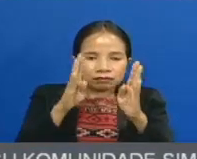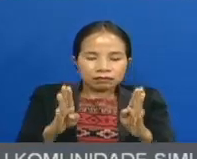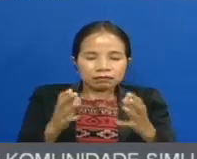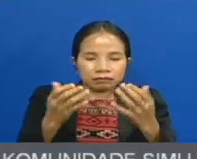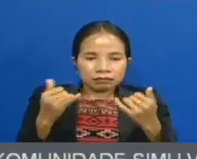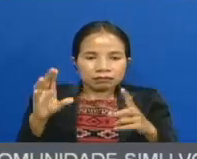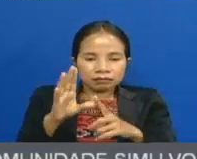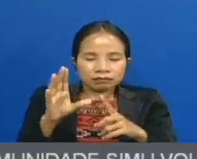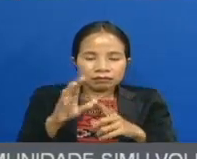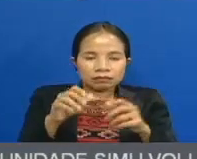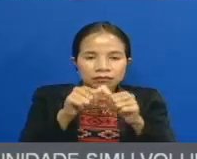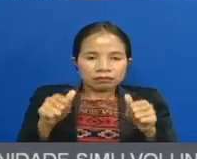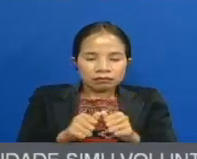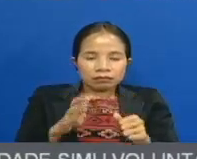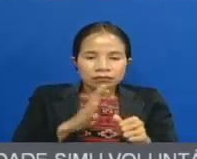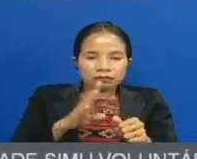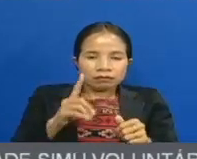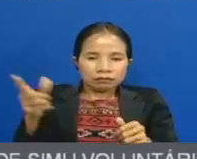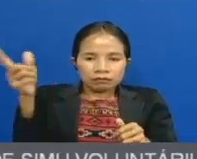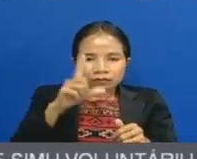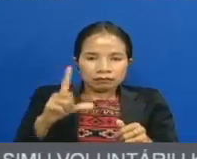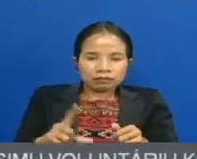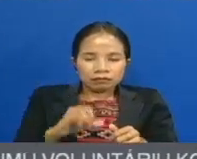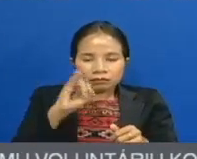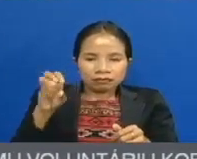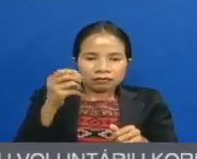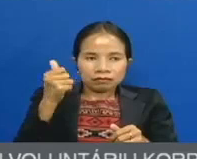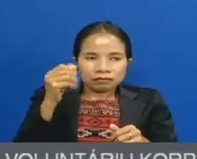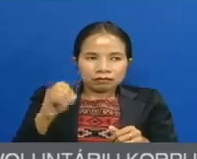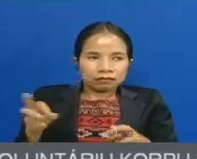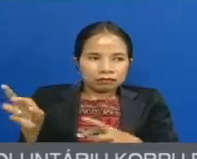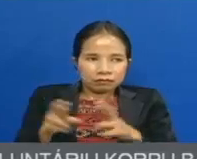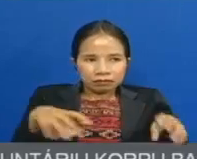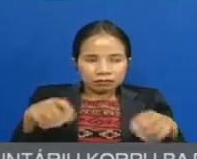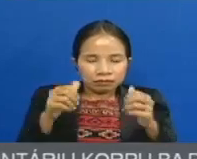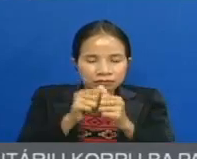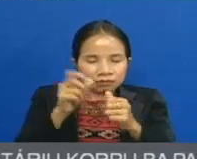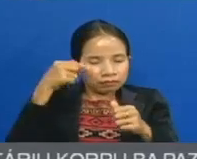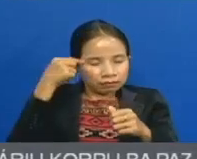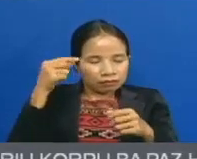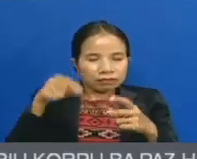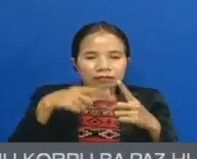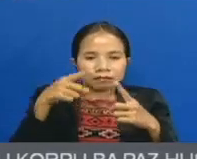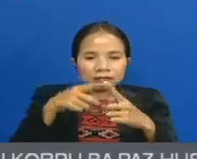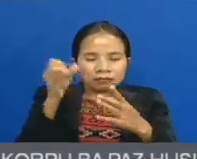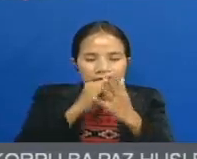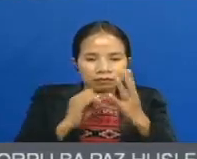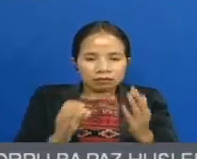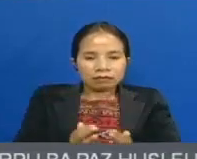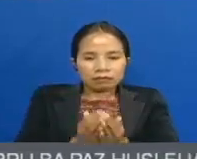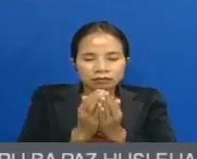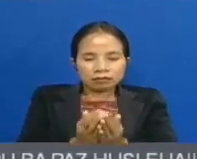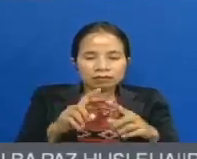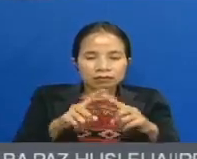atual Sefi Aldeia Bidaulicidere, João Bosco, pronto cooperar o governo banheira a marcação barro pesca sira, mas